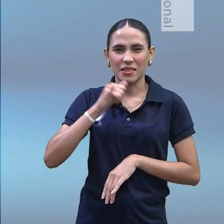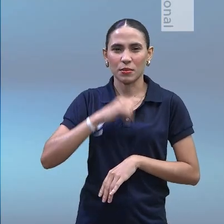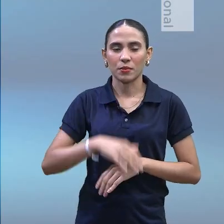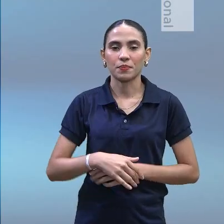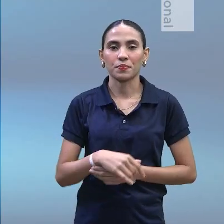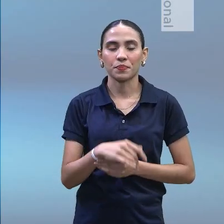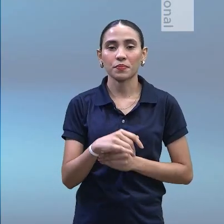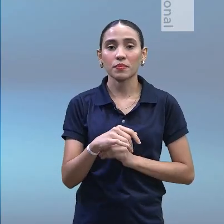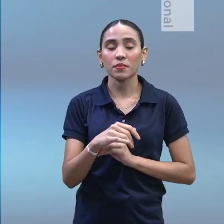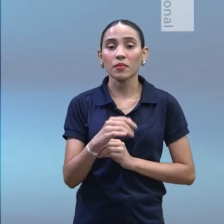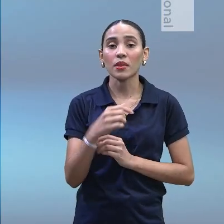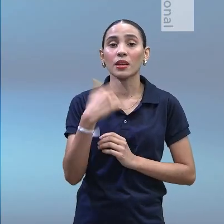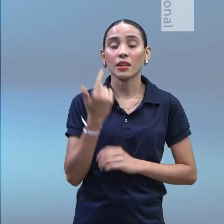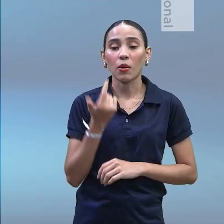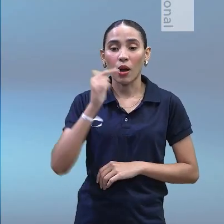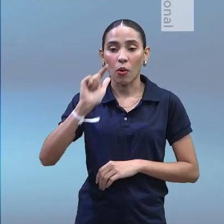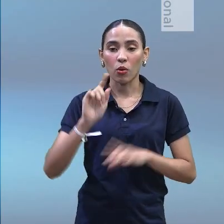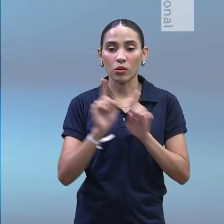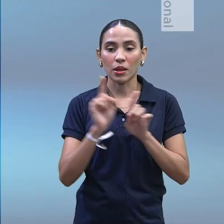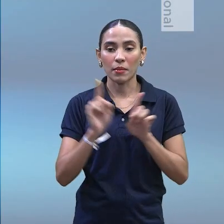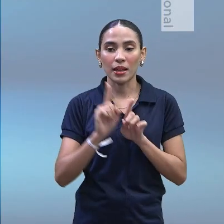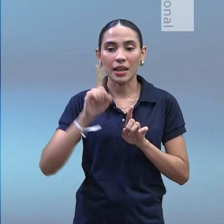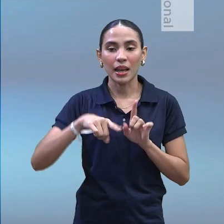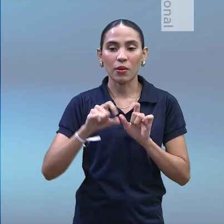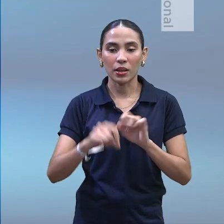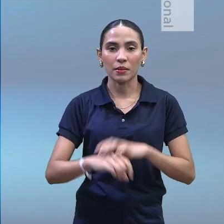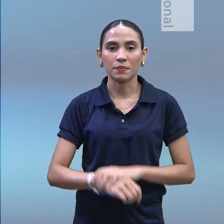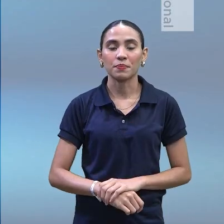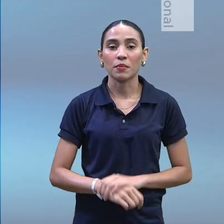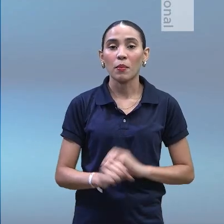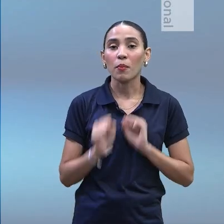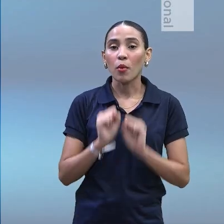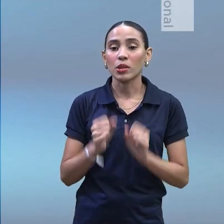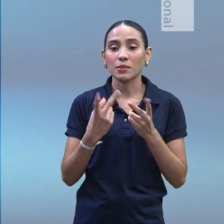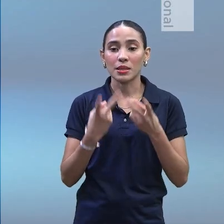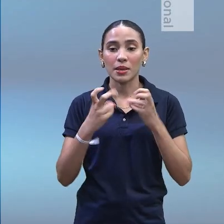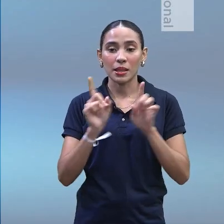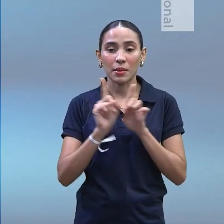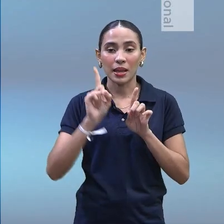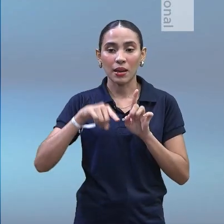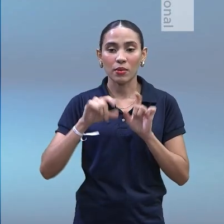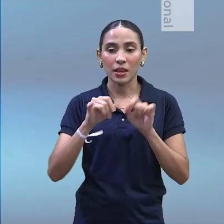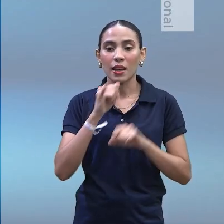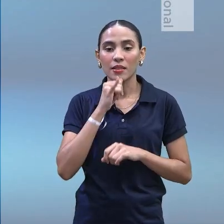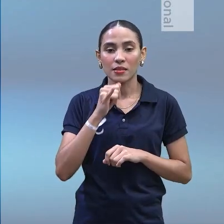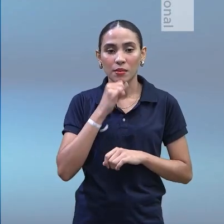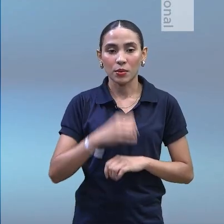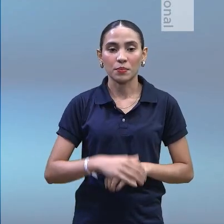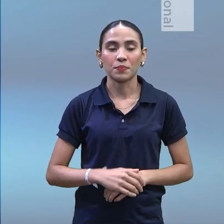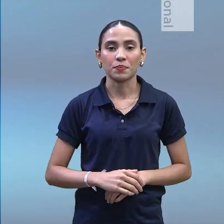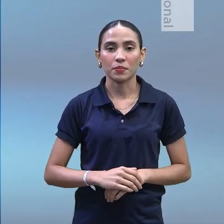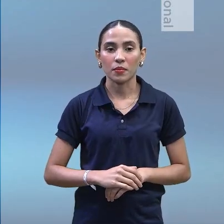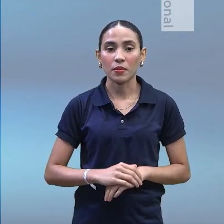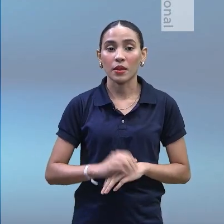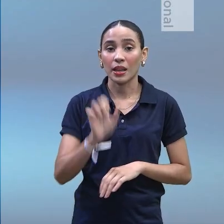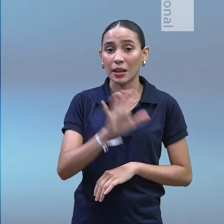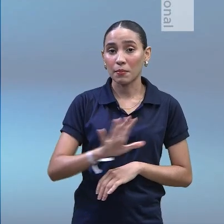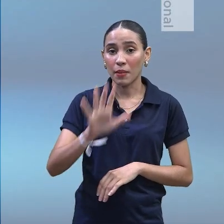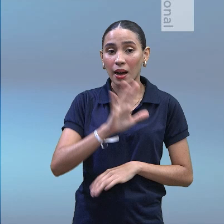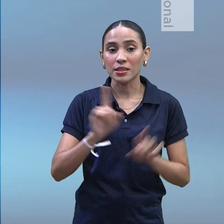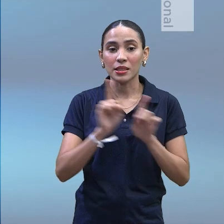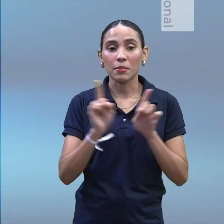Então, o outro recurso estilístico que a gente pode observar é também as